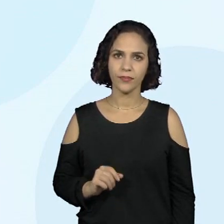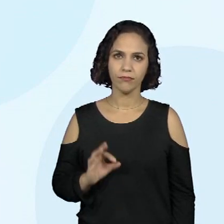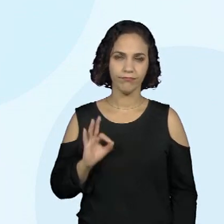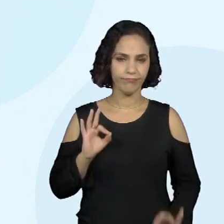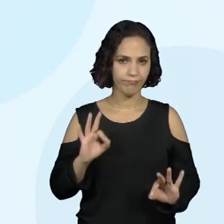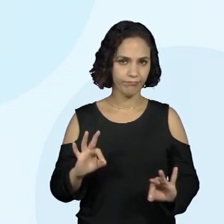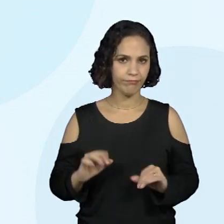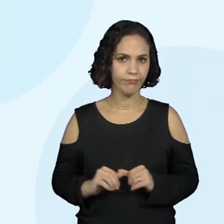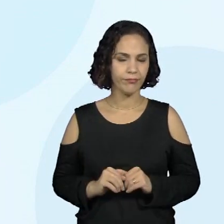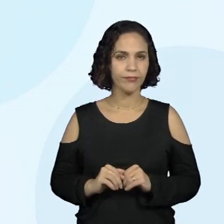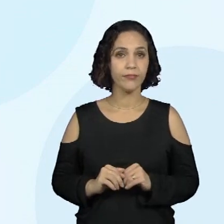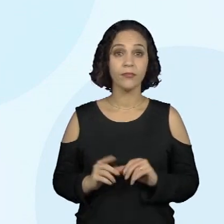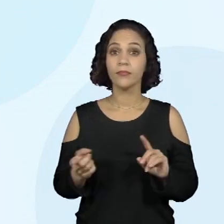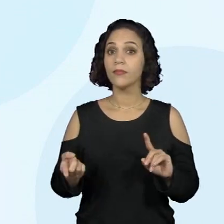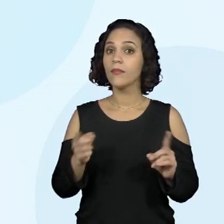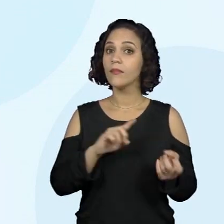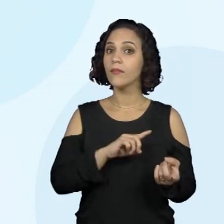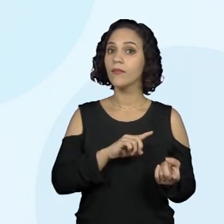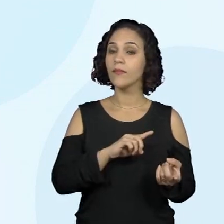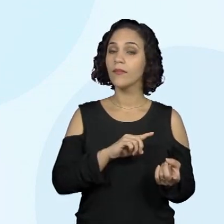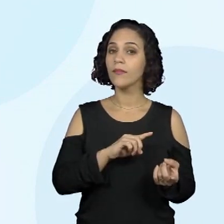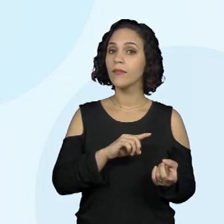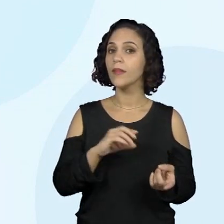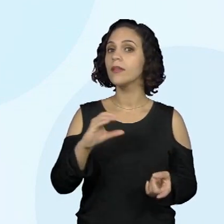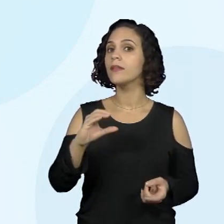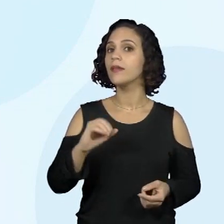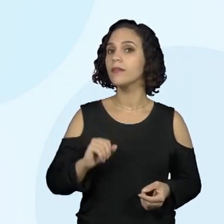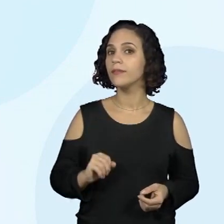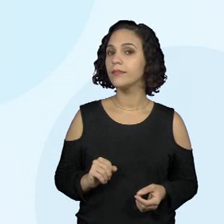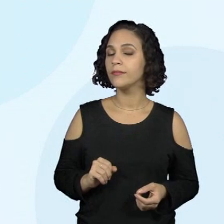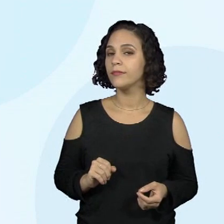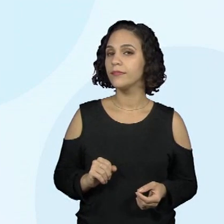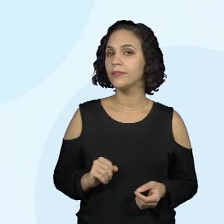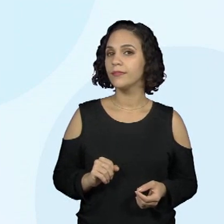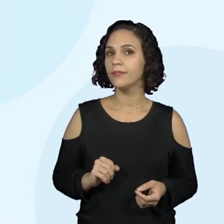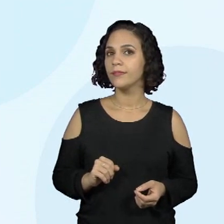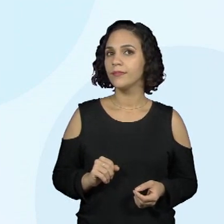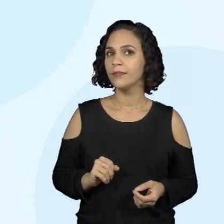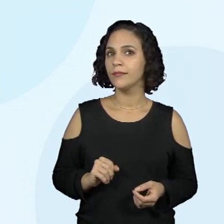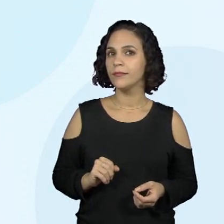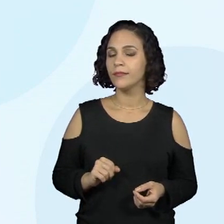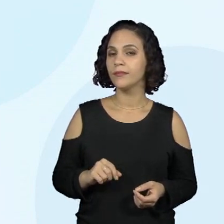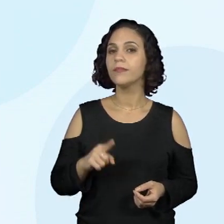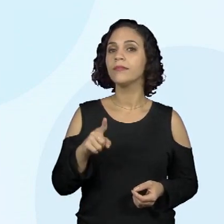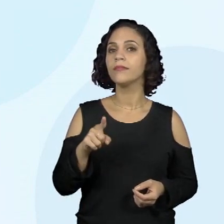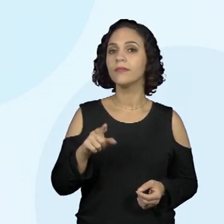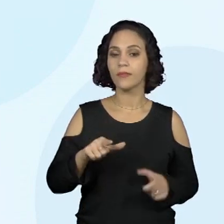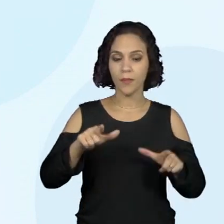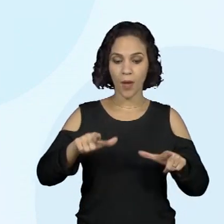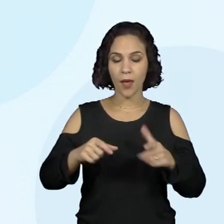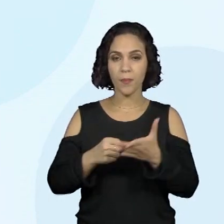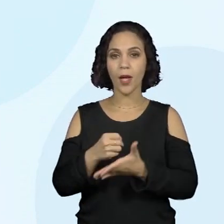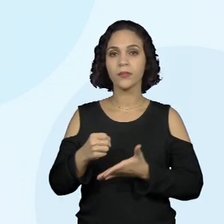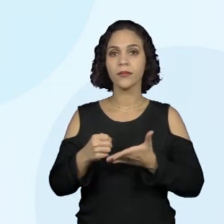Hexagonal. E na letra C, uma pirâmide de base